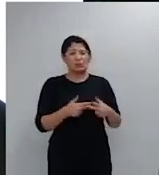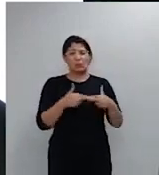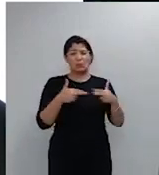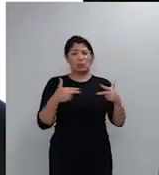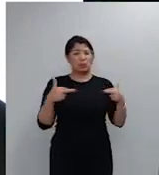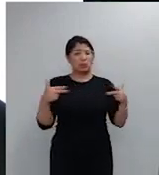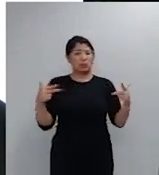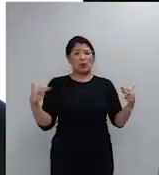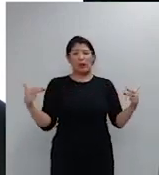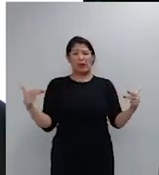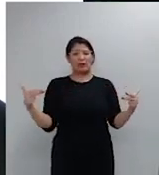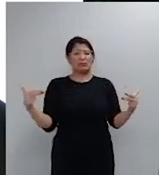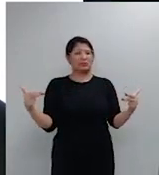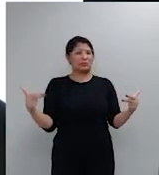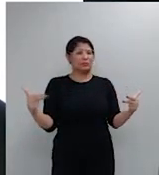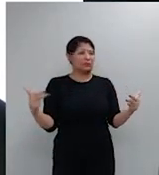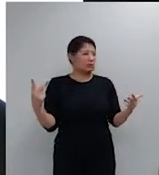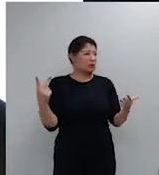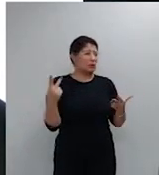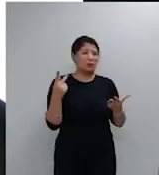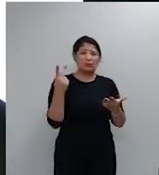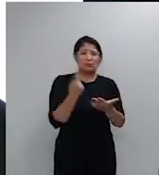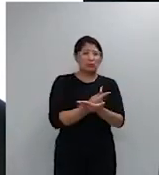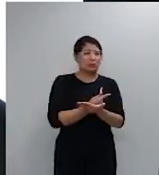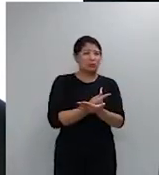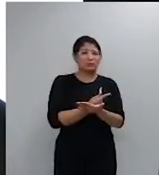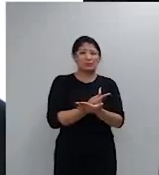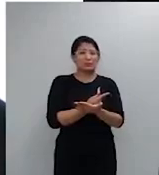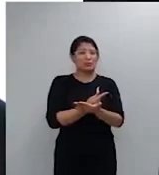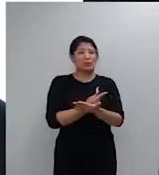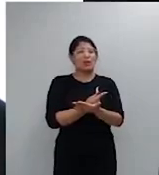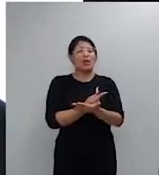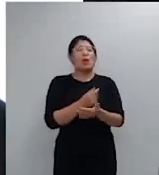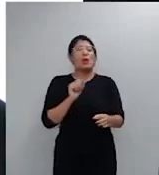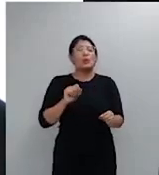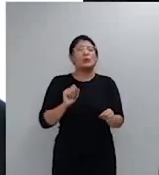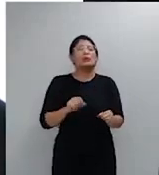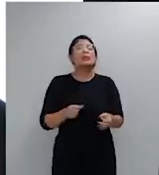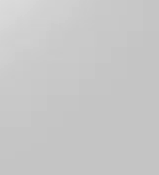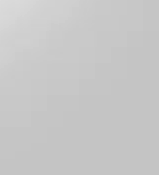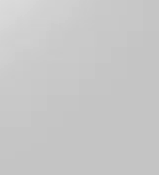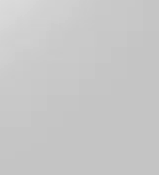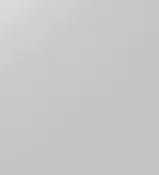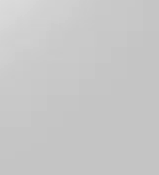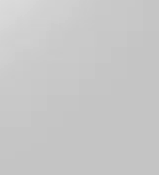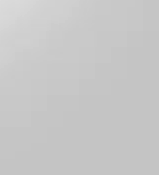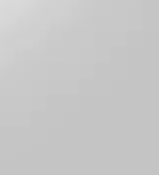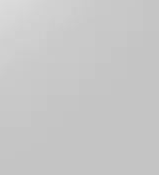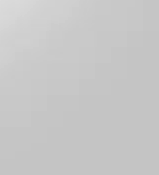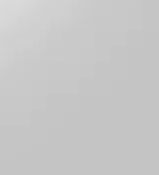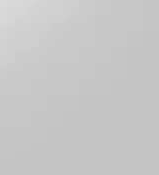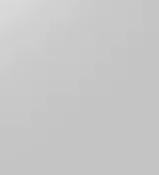contraditório dessa forma a quinta turma do stj negou habeas corpus